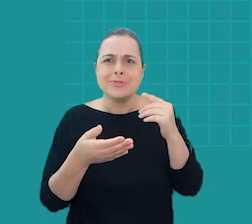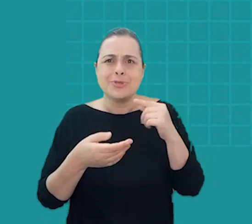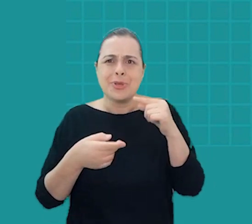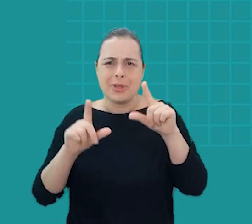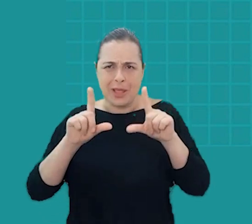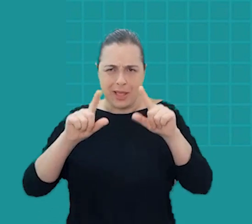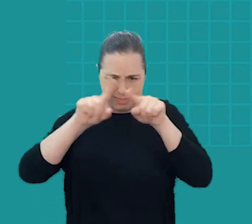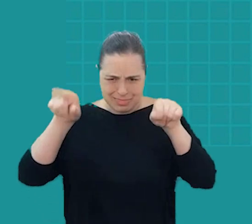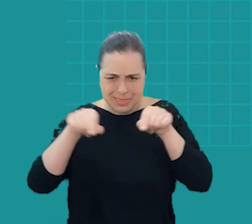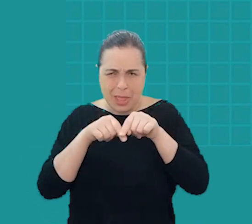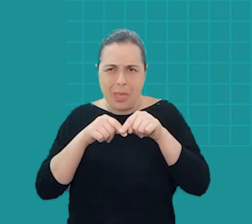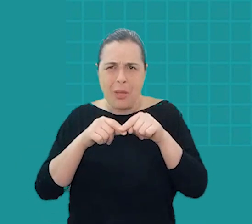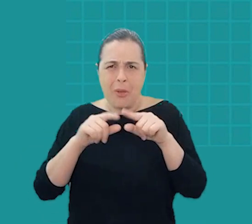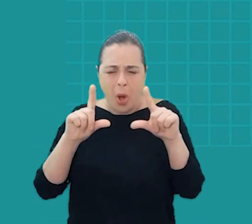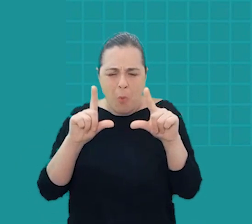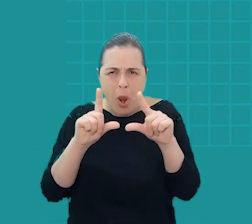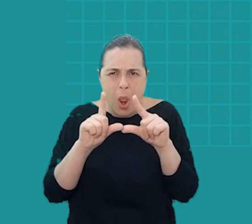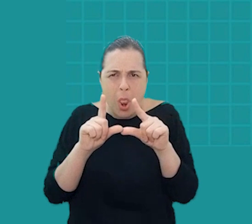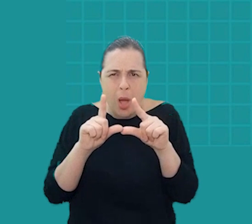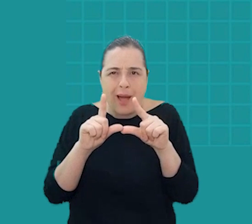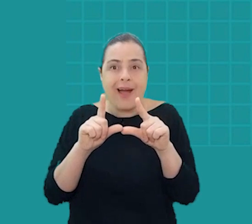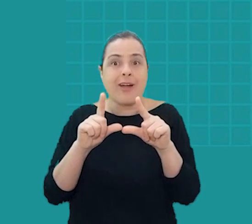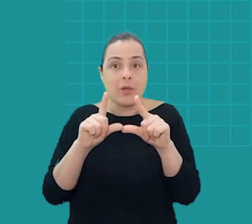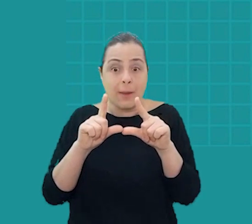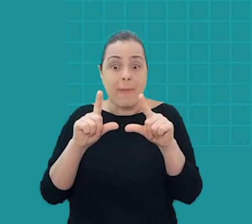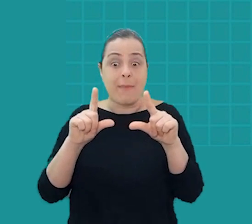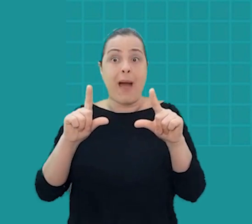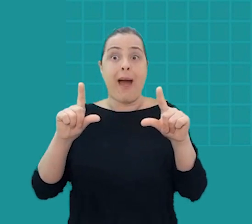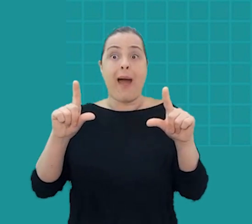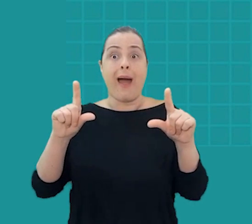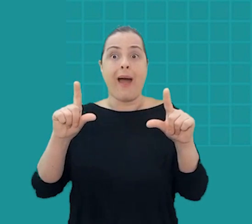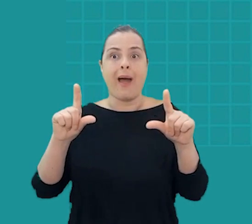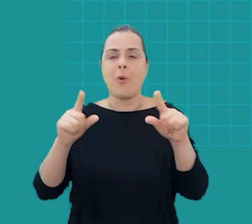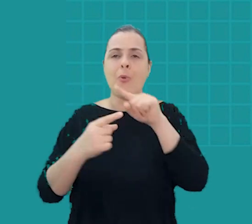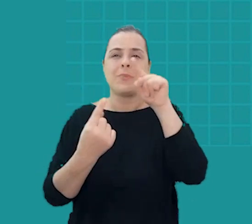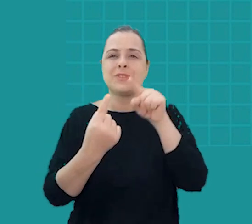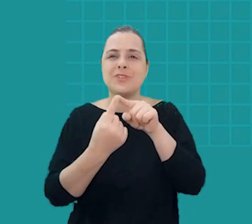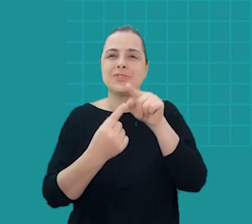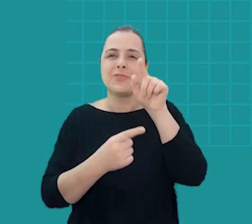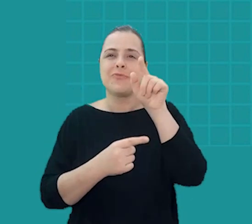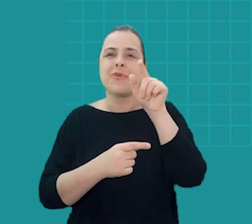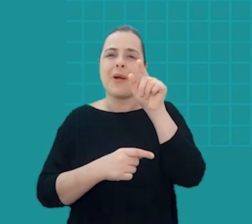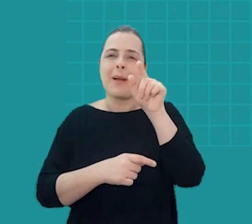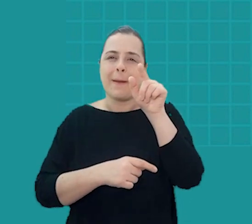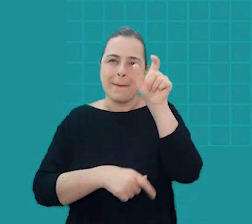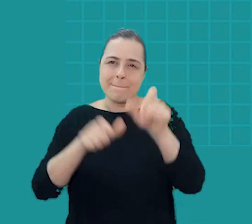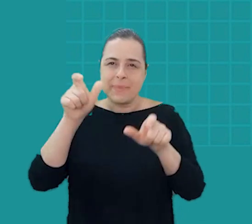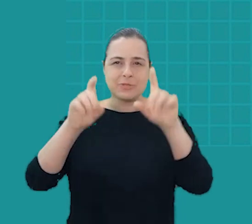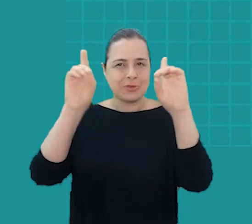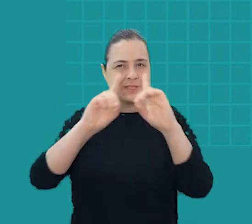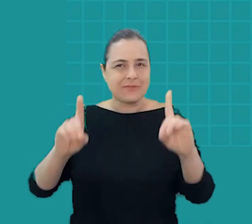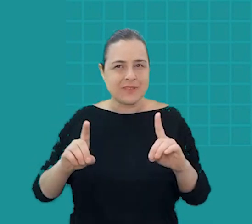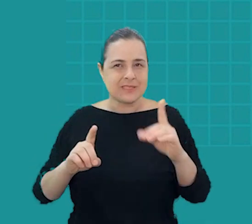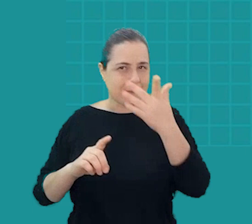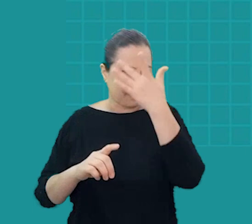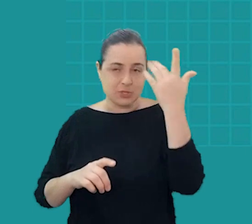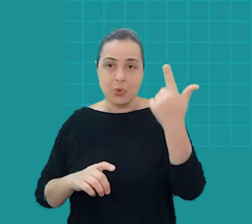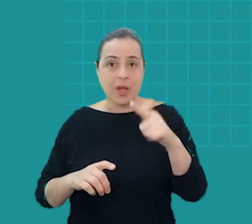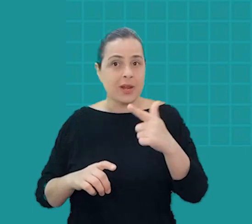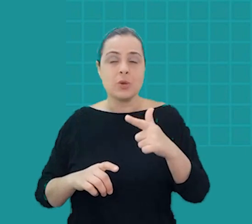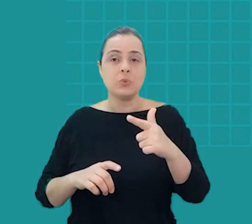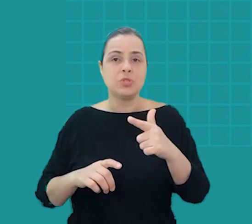escrever para que ela pudesse voltar a escrever, por exemplo. Se você estiver assistindo no celular, Carla,